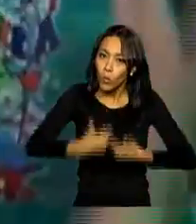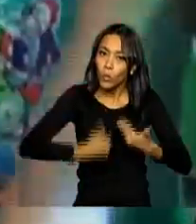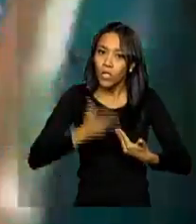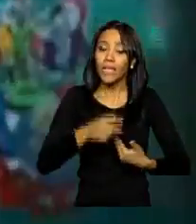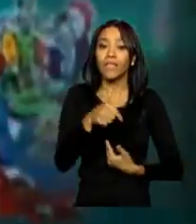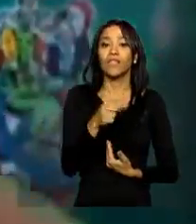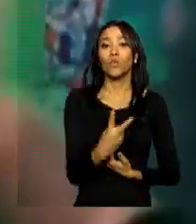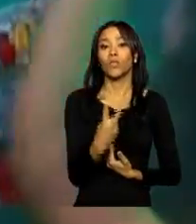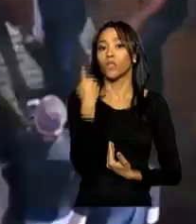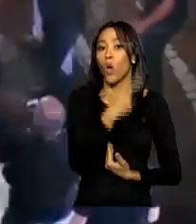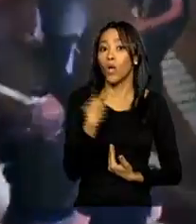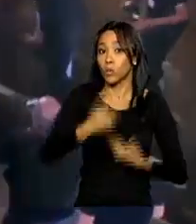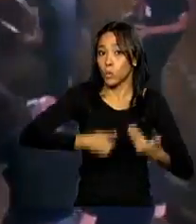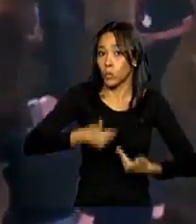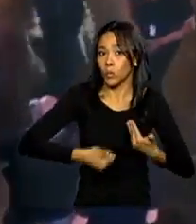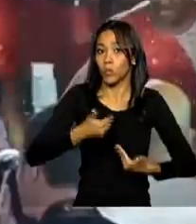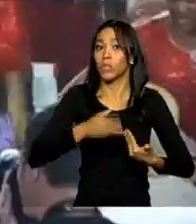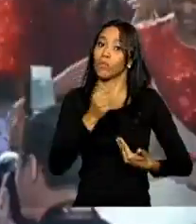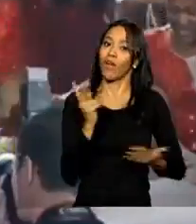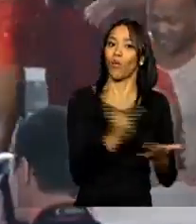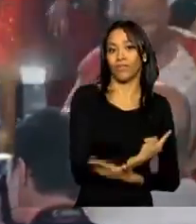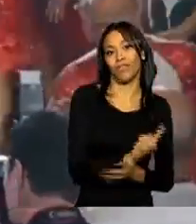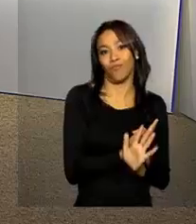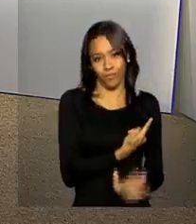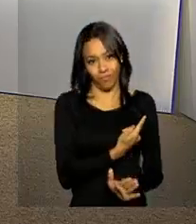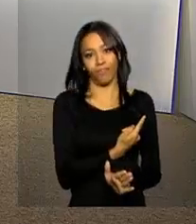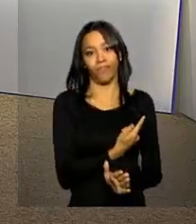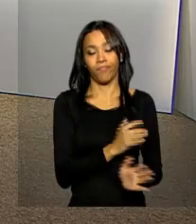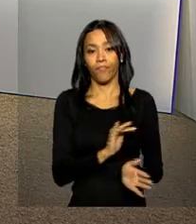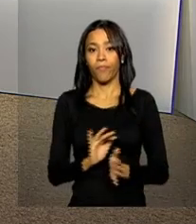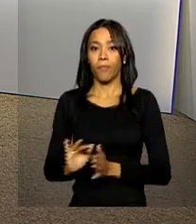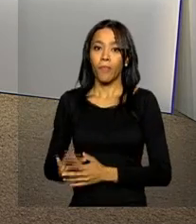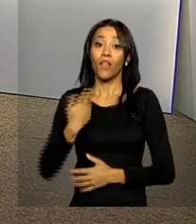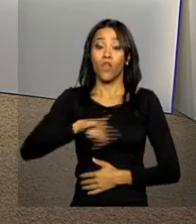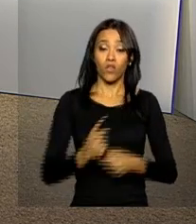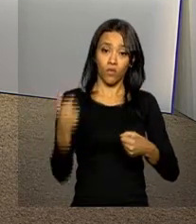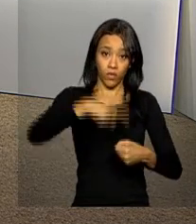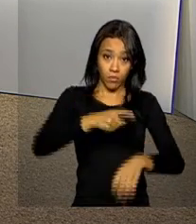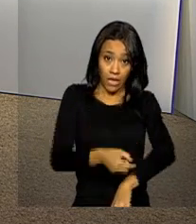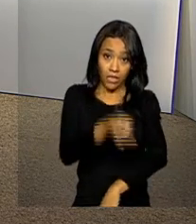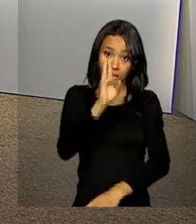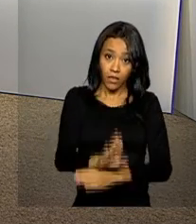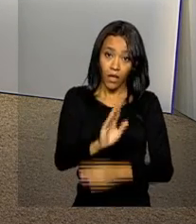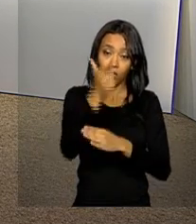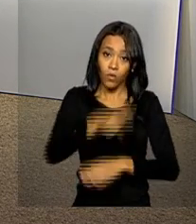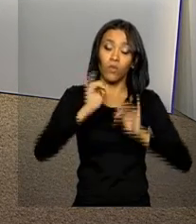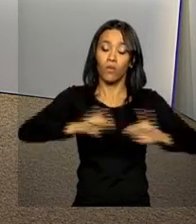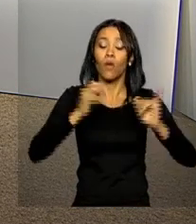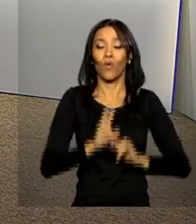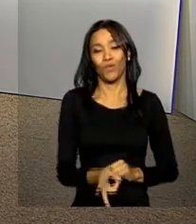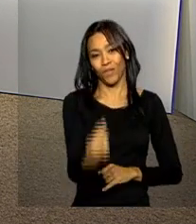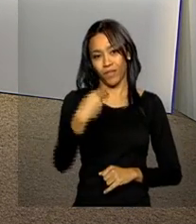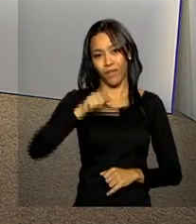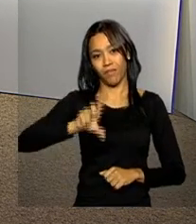72 horas após a exposição ao vírus nós voltamos às três da tarde com outras informações